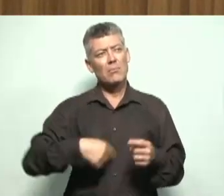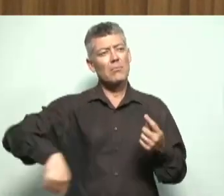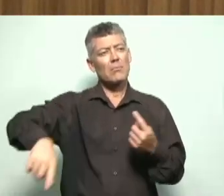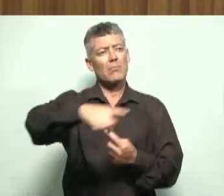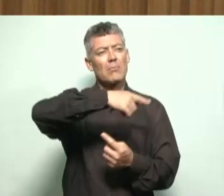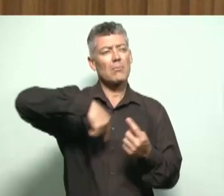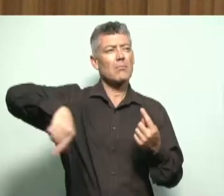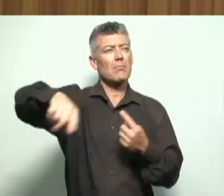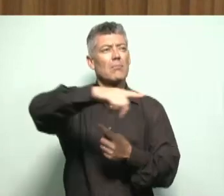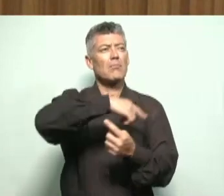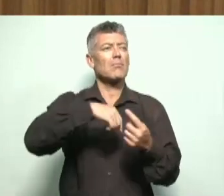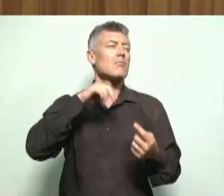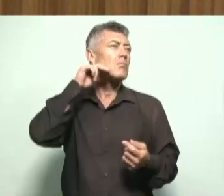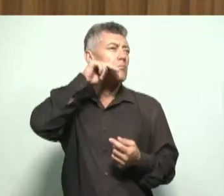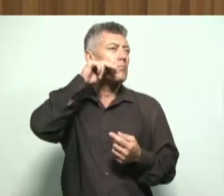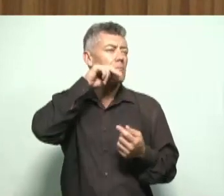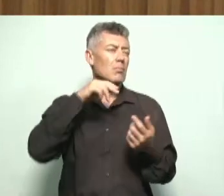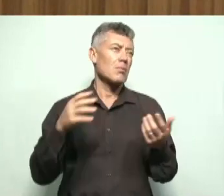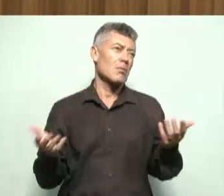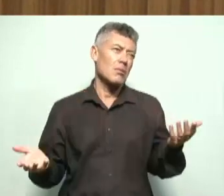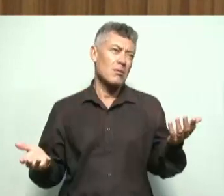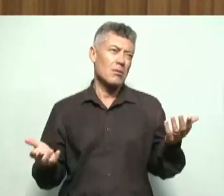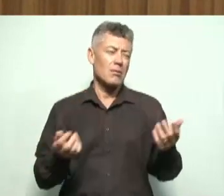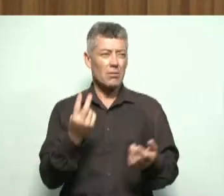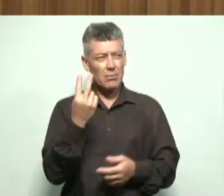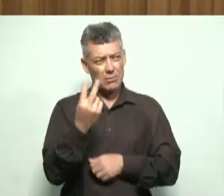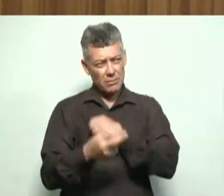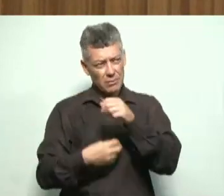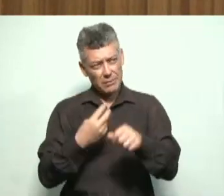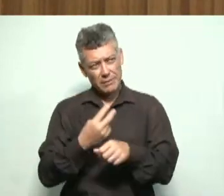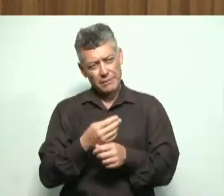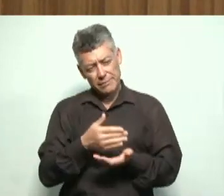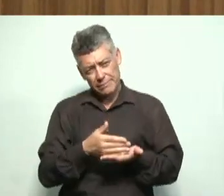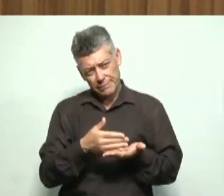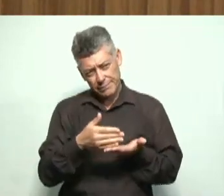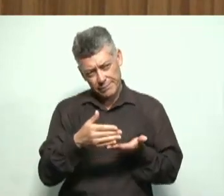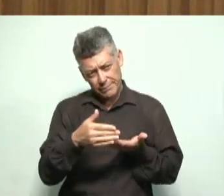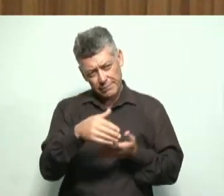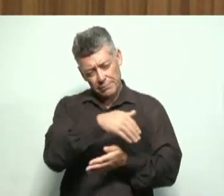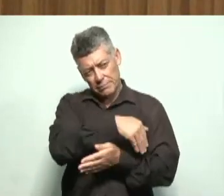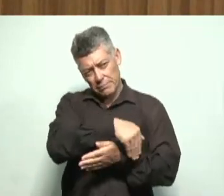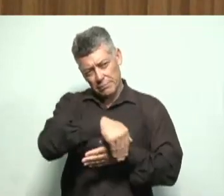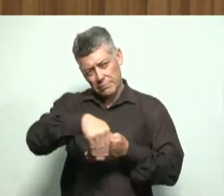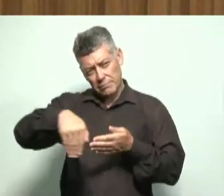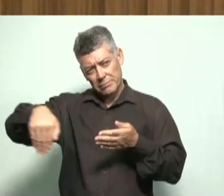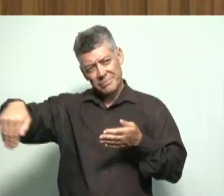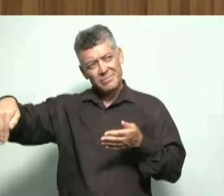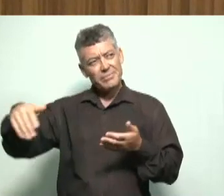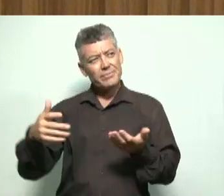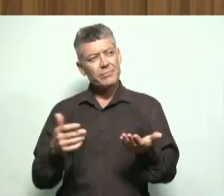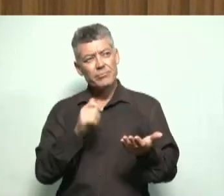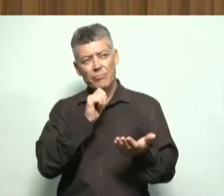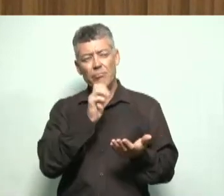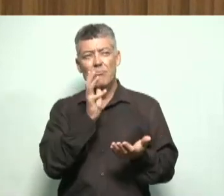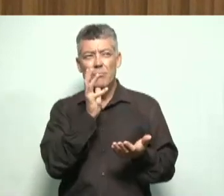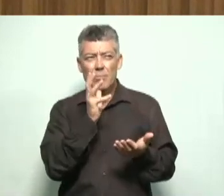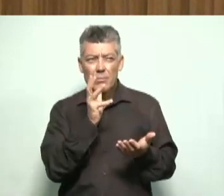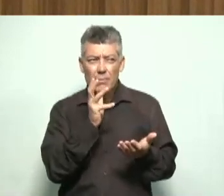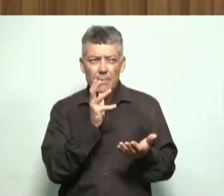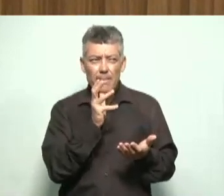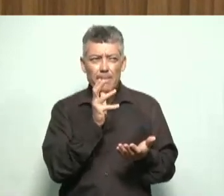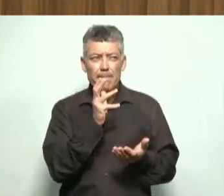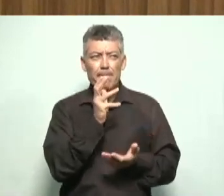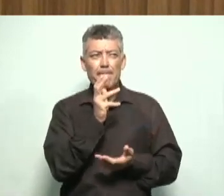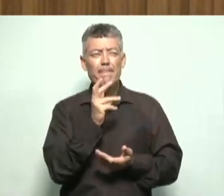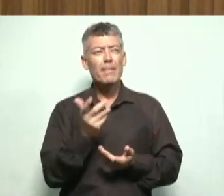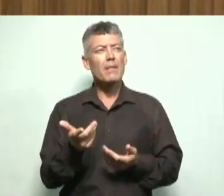todinho. Mas há 2 anos que iniciaram a obra na Itapetinga, e uma obra que não tem fim, uma obra para tartaruga. Eu